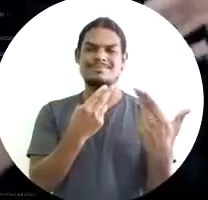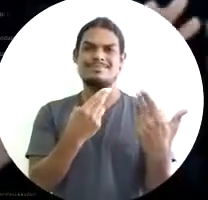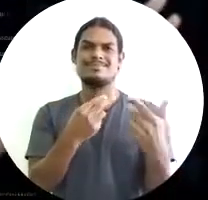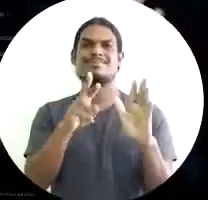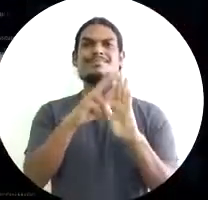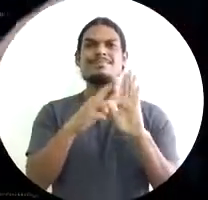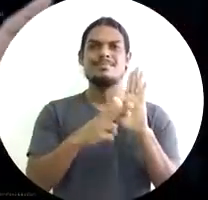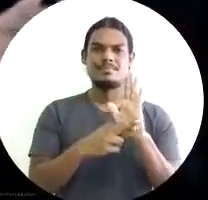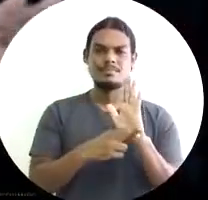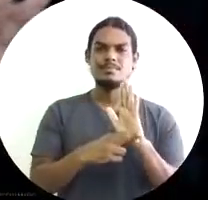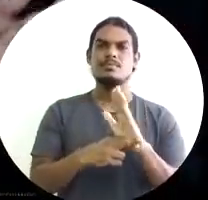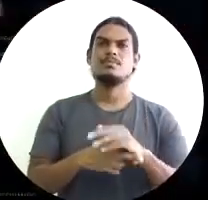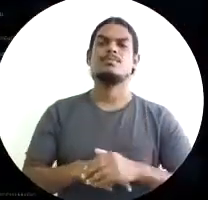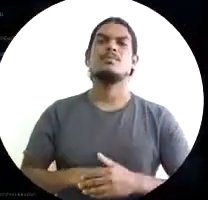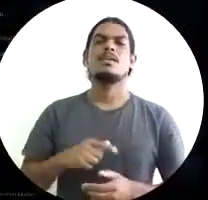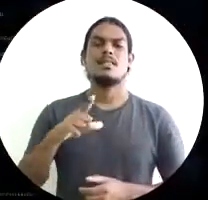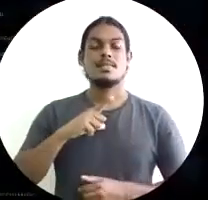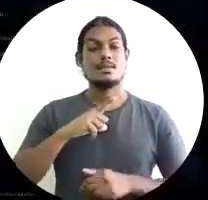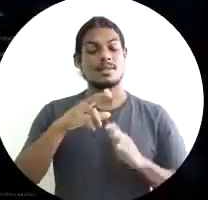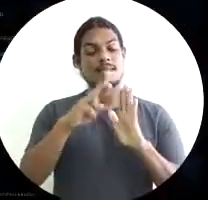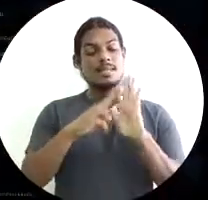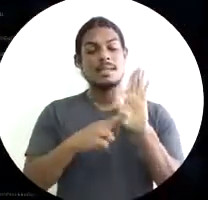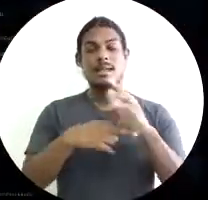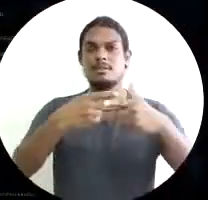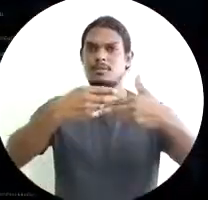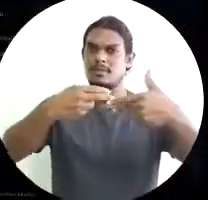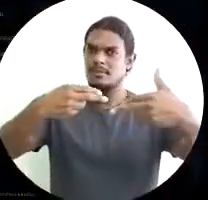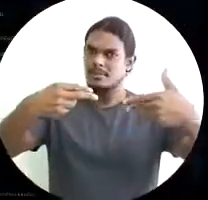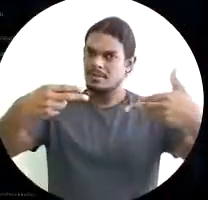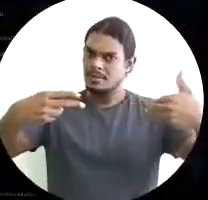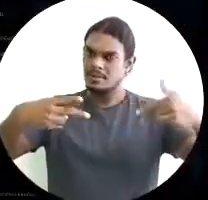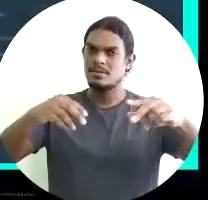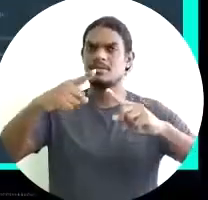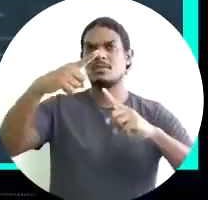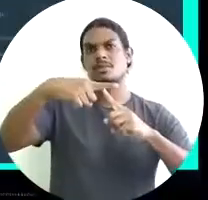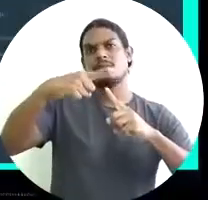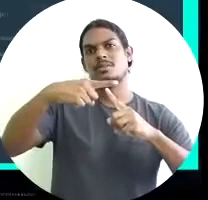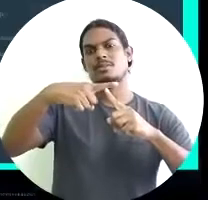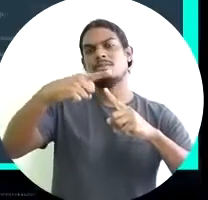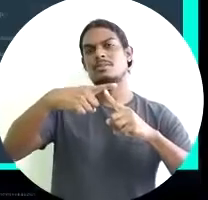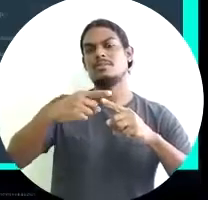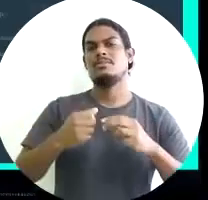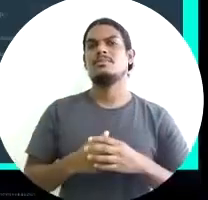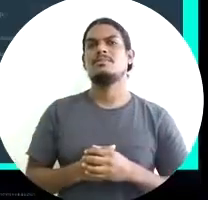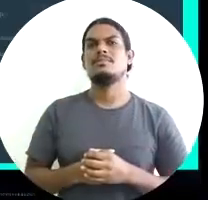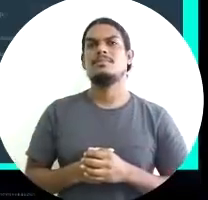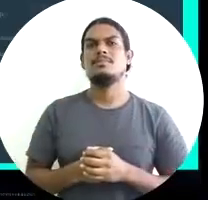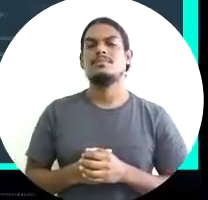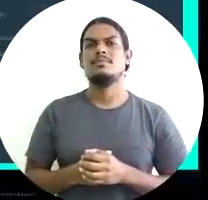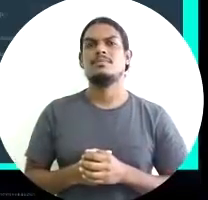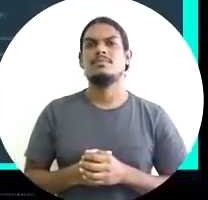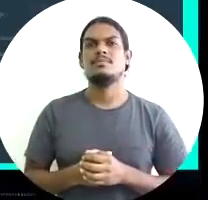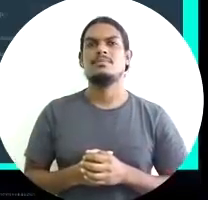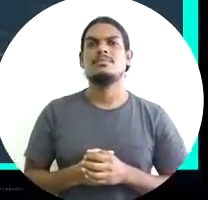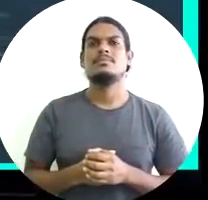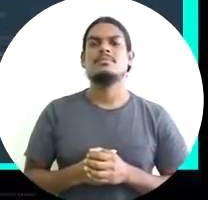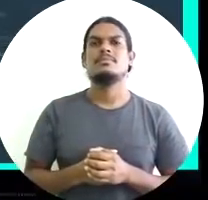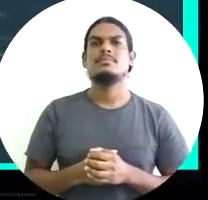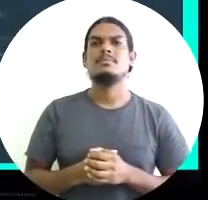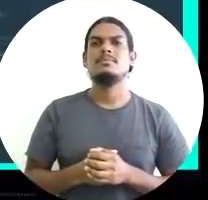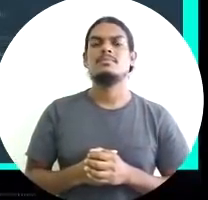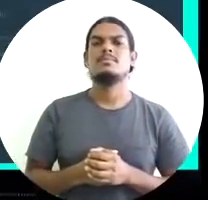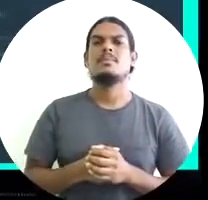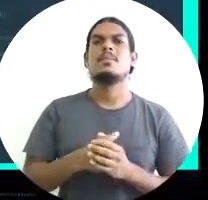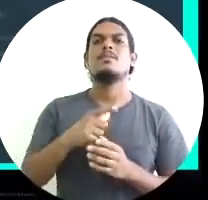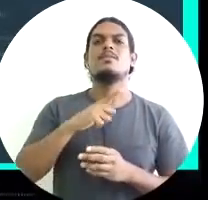um monte de elemento. Então a gente coloca separado por vírgula. Nesse exemplo a gente vai ter todas as